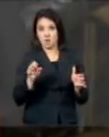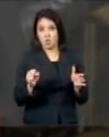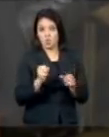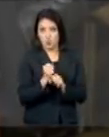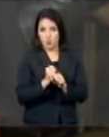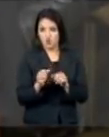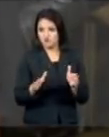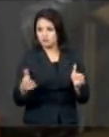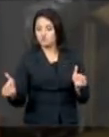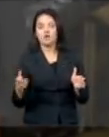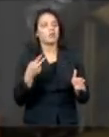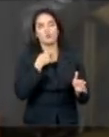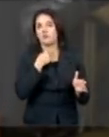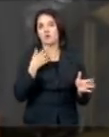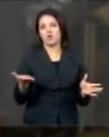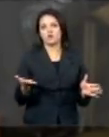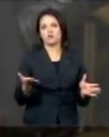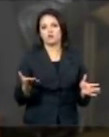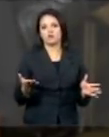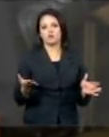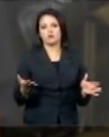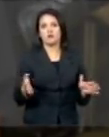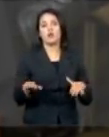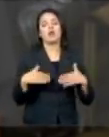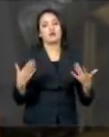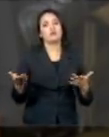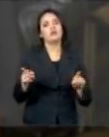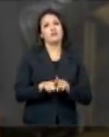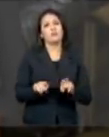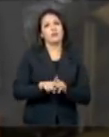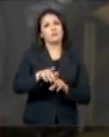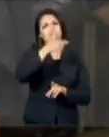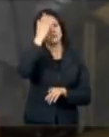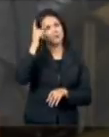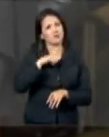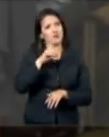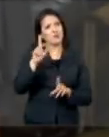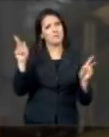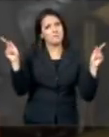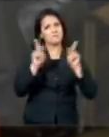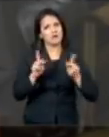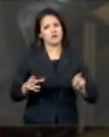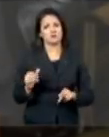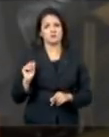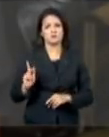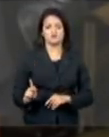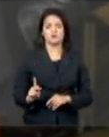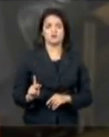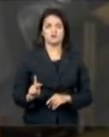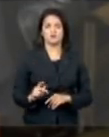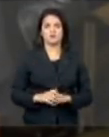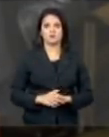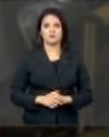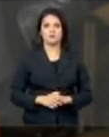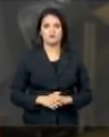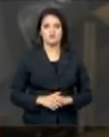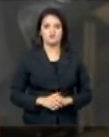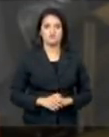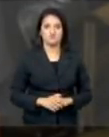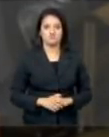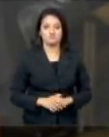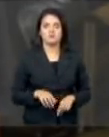caso por ventura se entenda que seja de fato um ato complexo